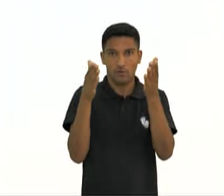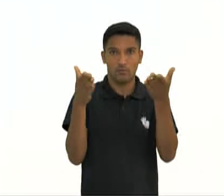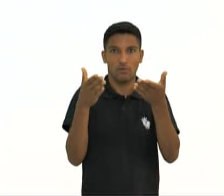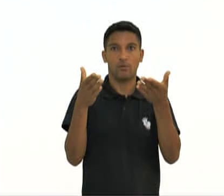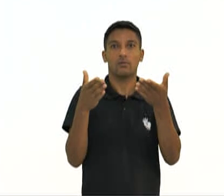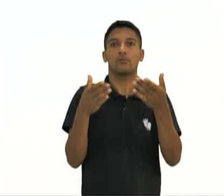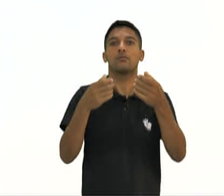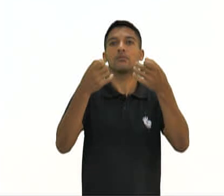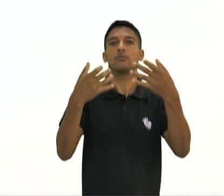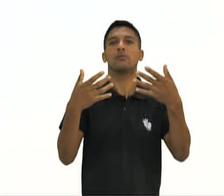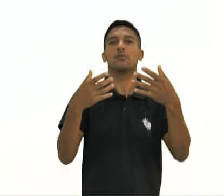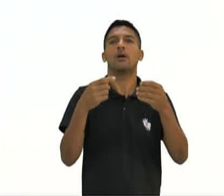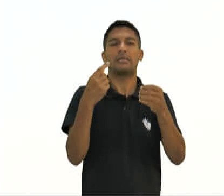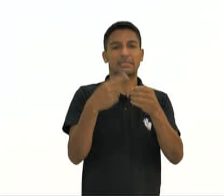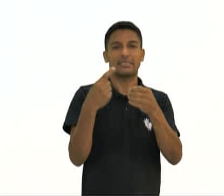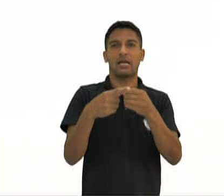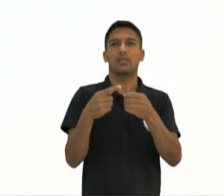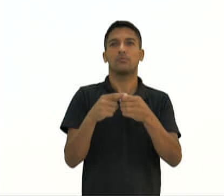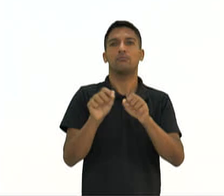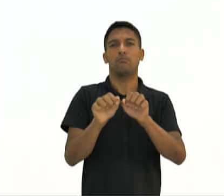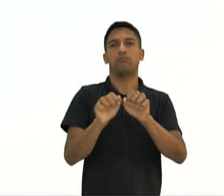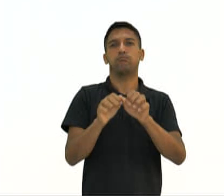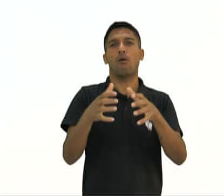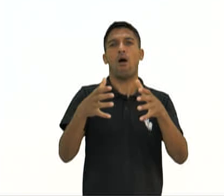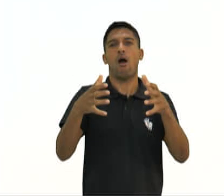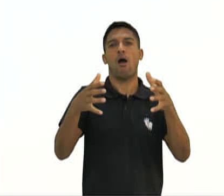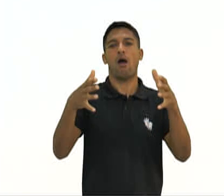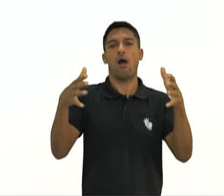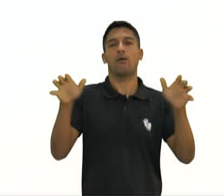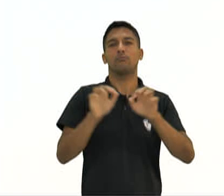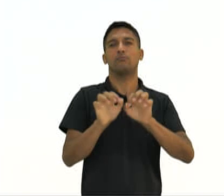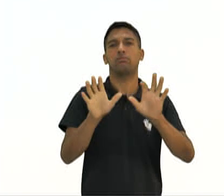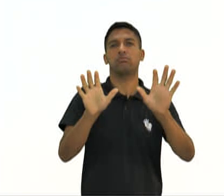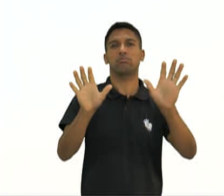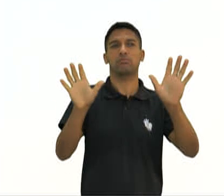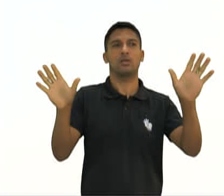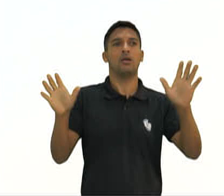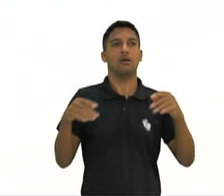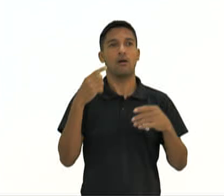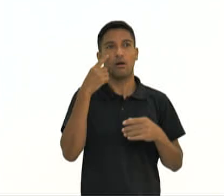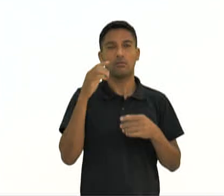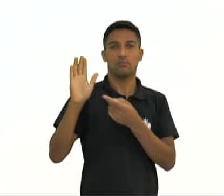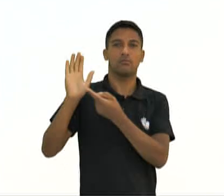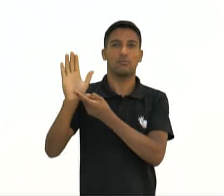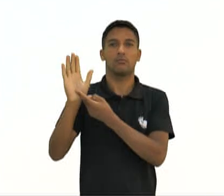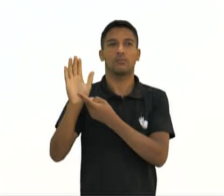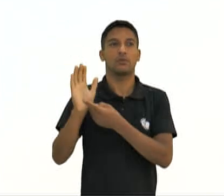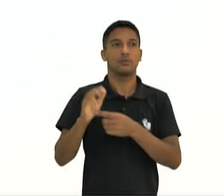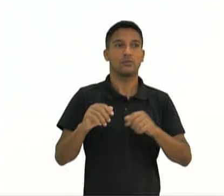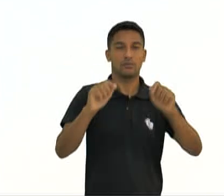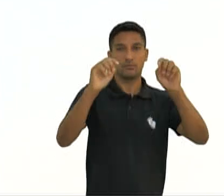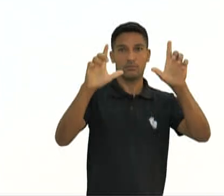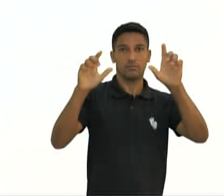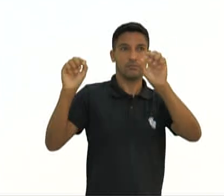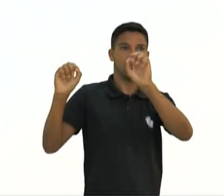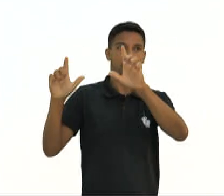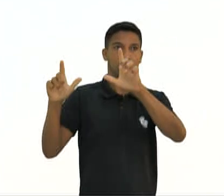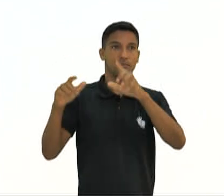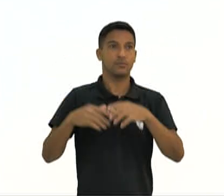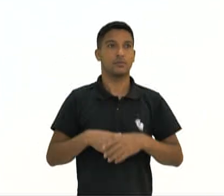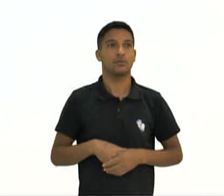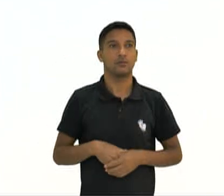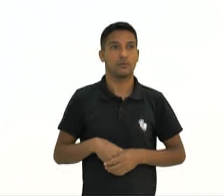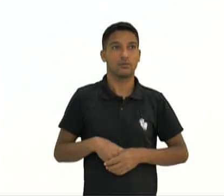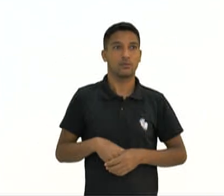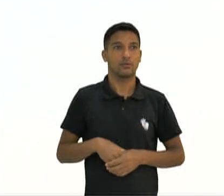dessa perspectiva, peguei duas já consideradas megacidades, mais de 10 milhões de habitantes, a região